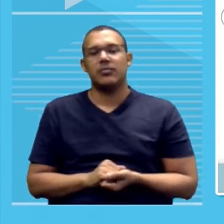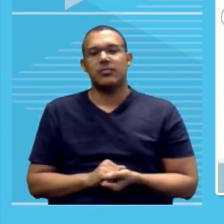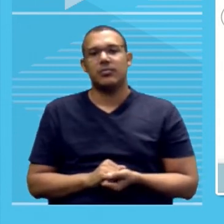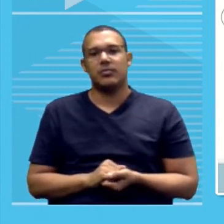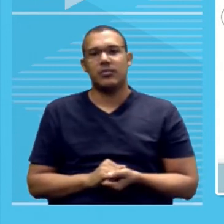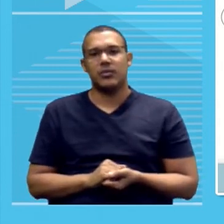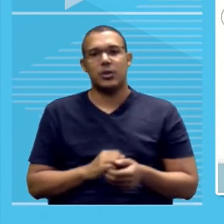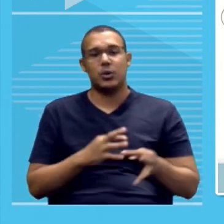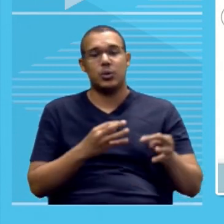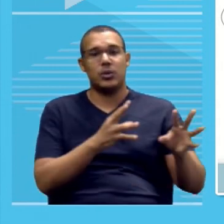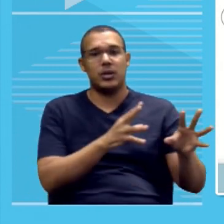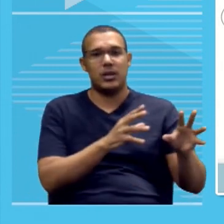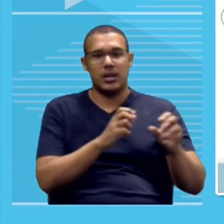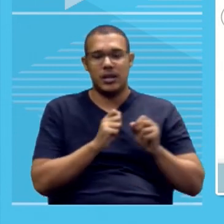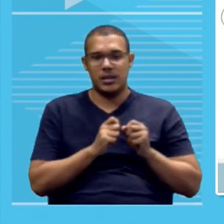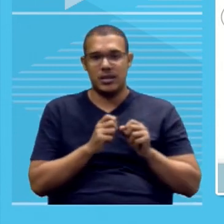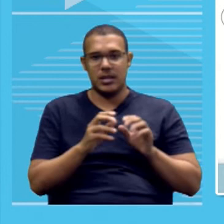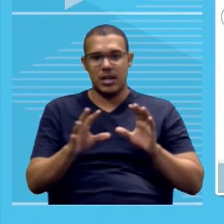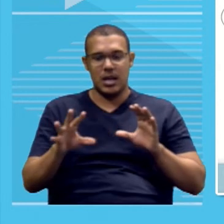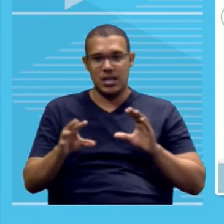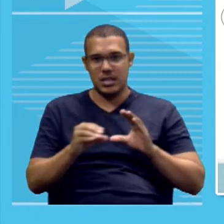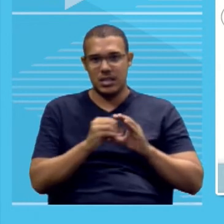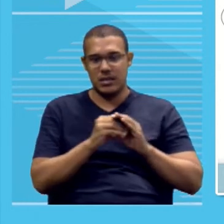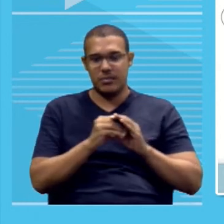Todo receptor